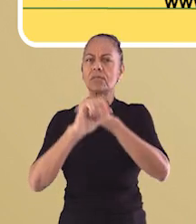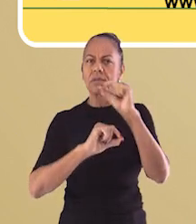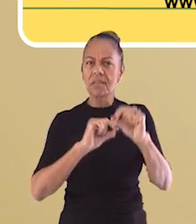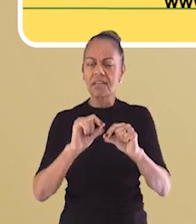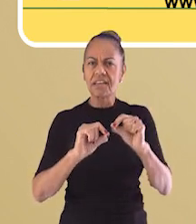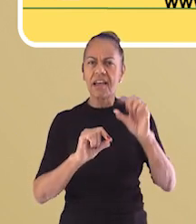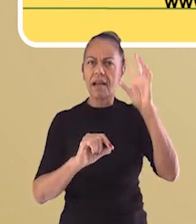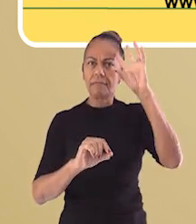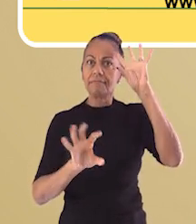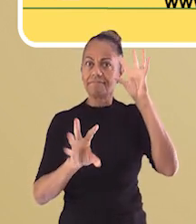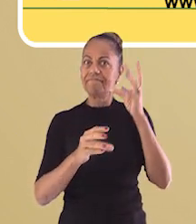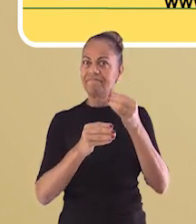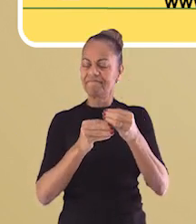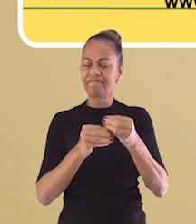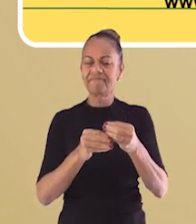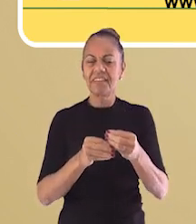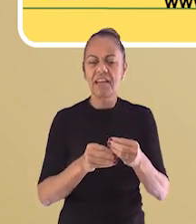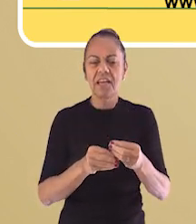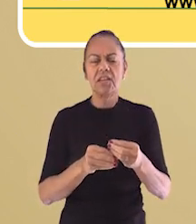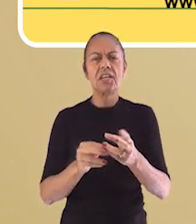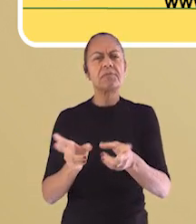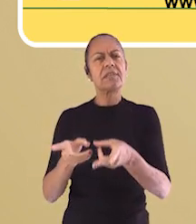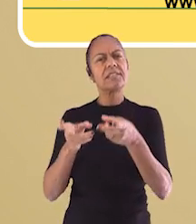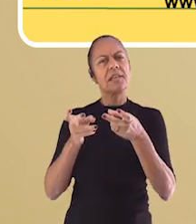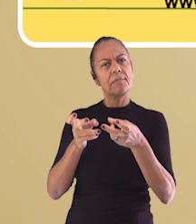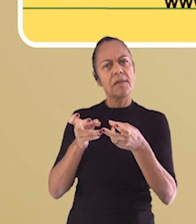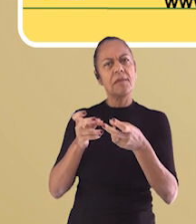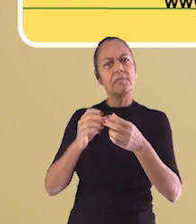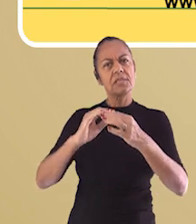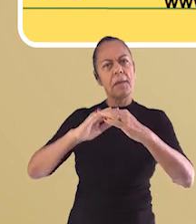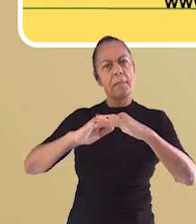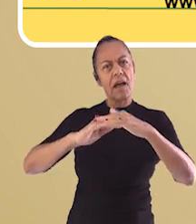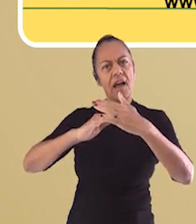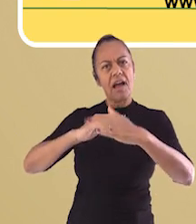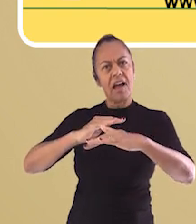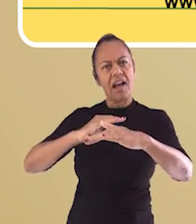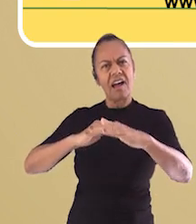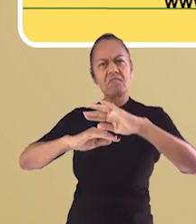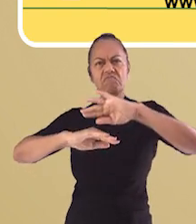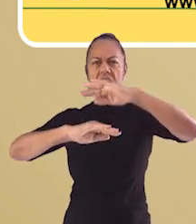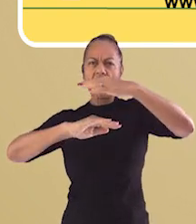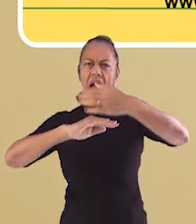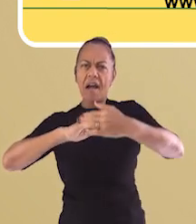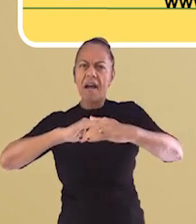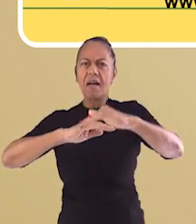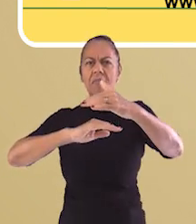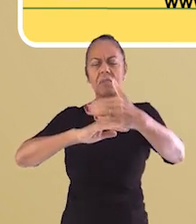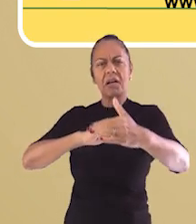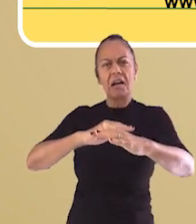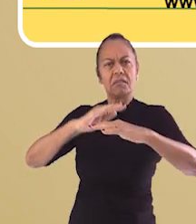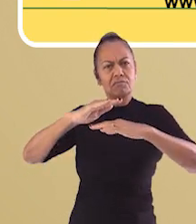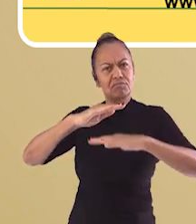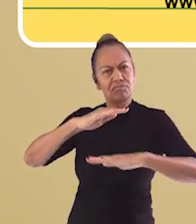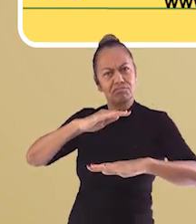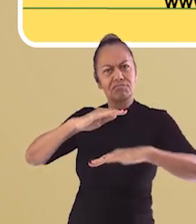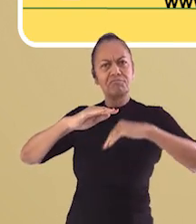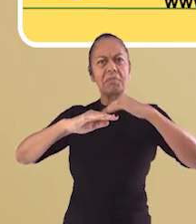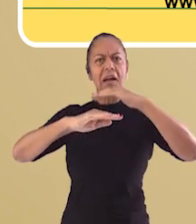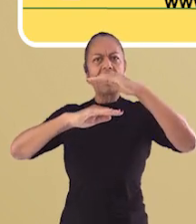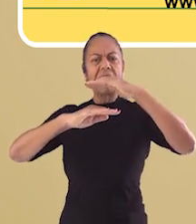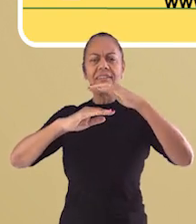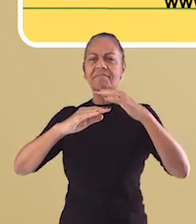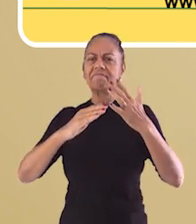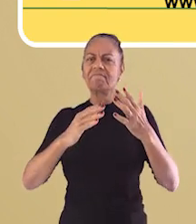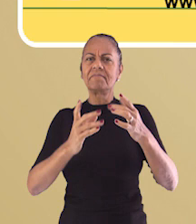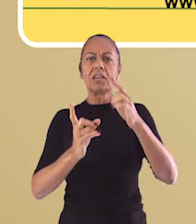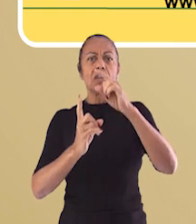as formações de relevo. Vimos que essas formações fazem parte das paisagens dos lugares. Aprendemos